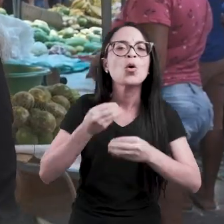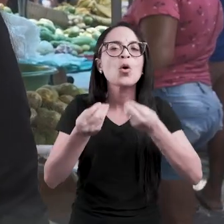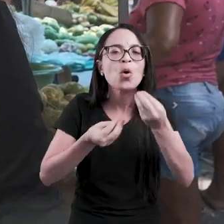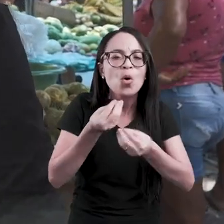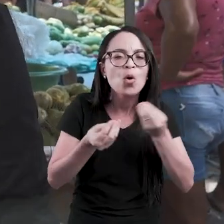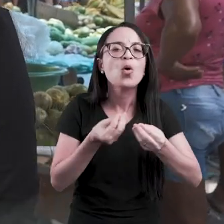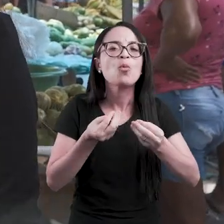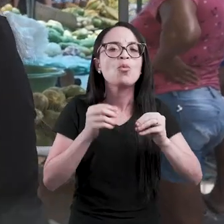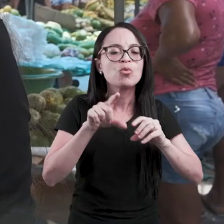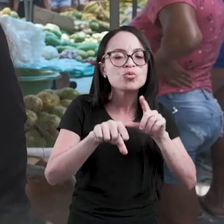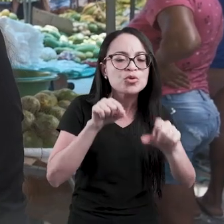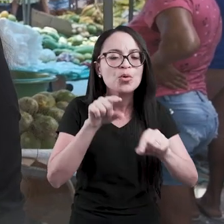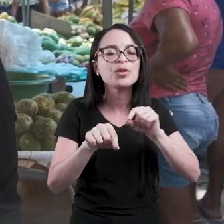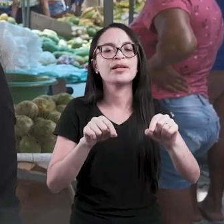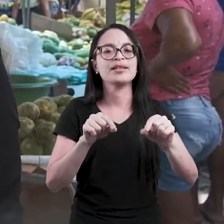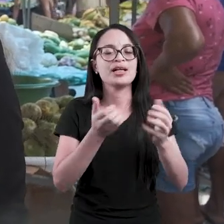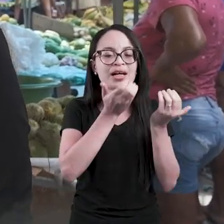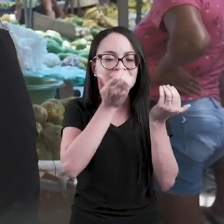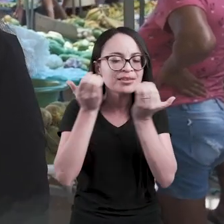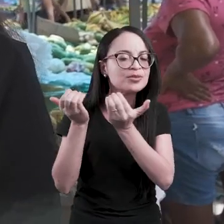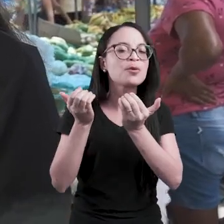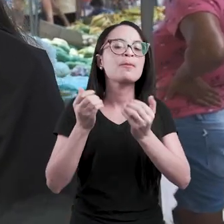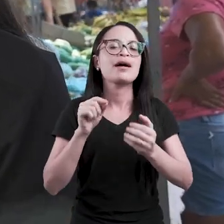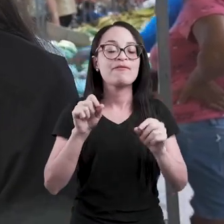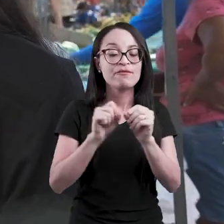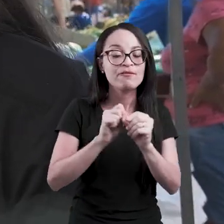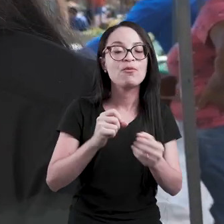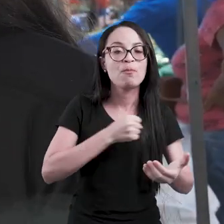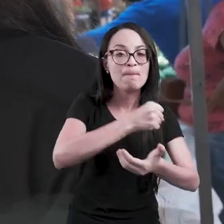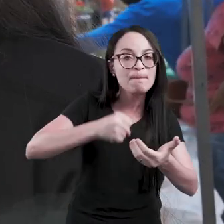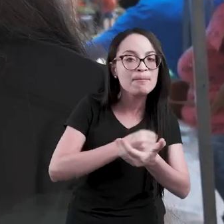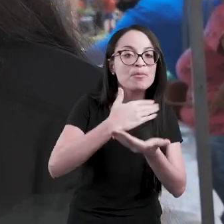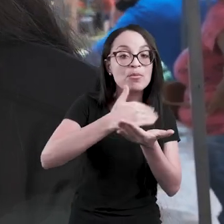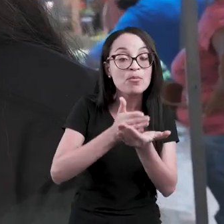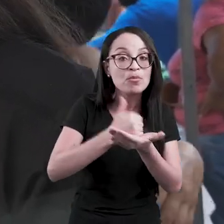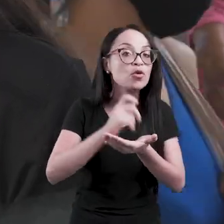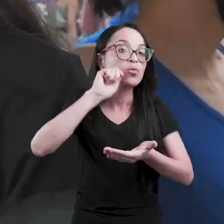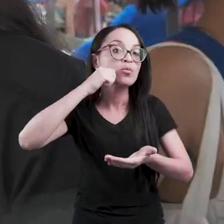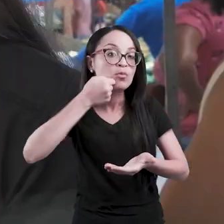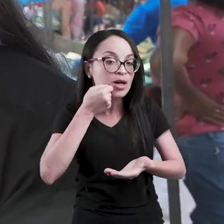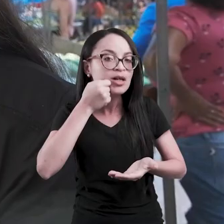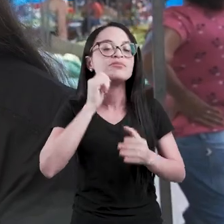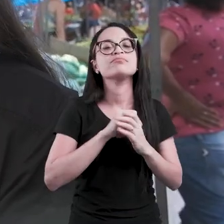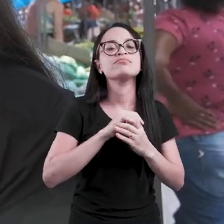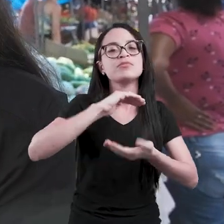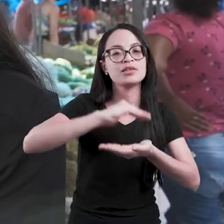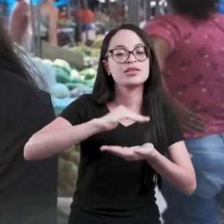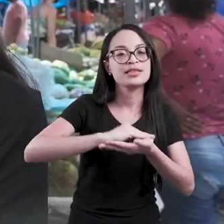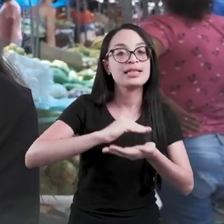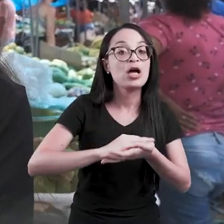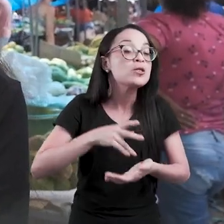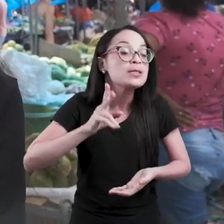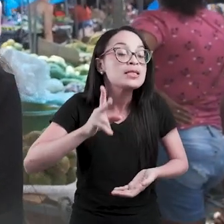pamonha e dos derivados, né? Que ela faz bolo, pão, o mingau, a canjica. Ela sempre ensinou a